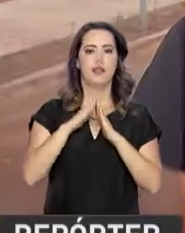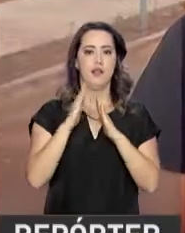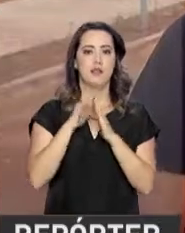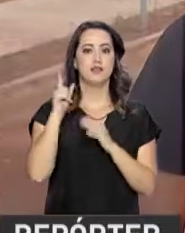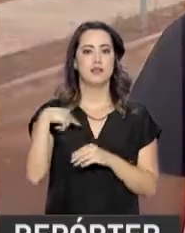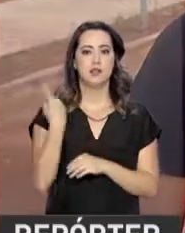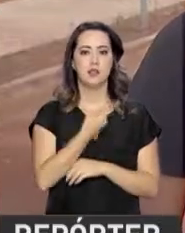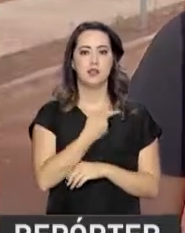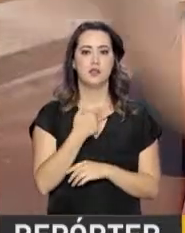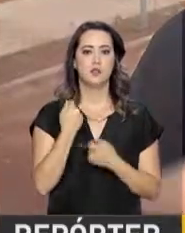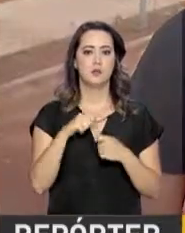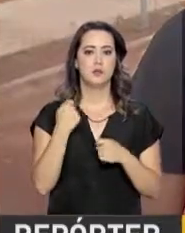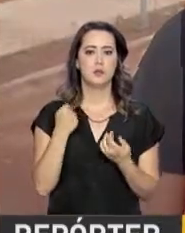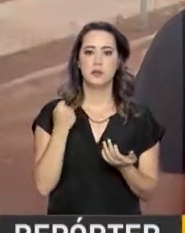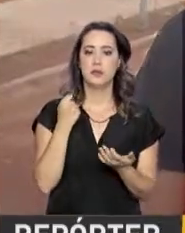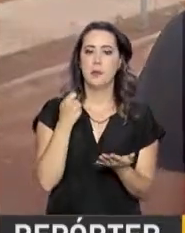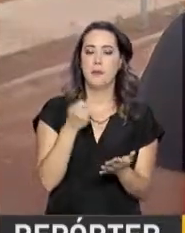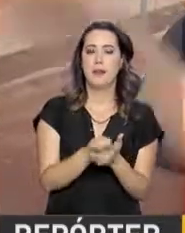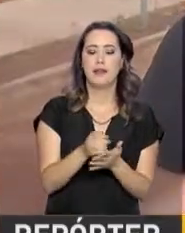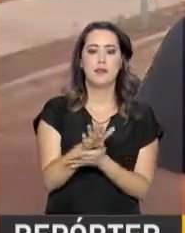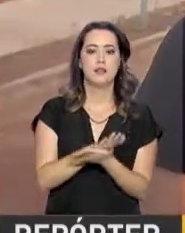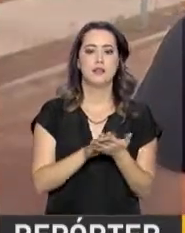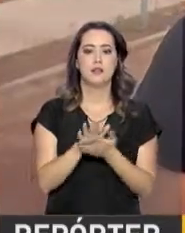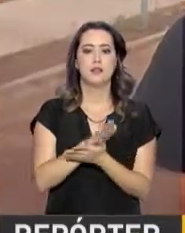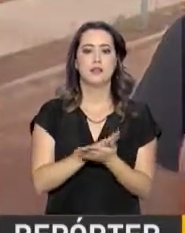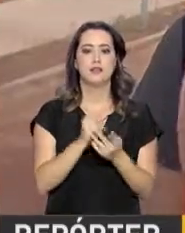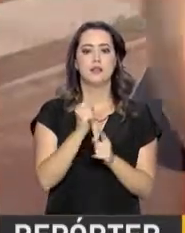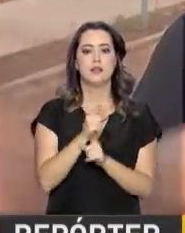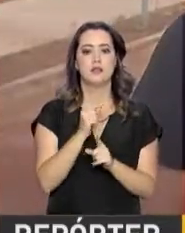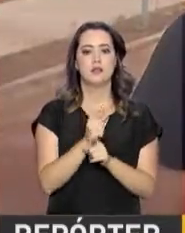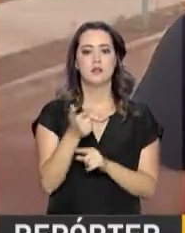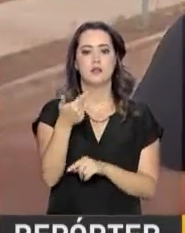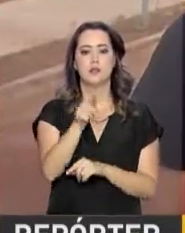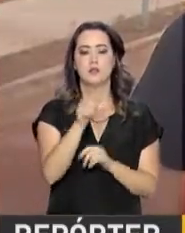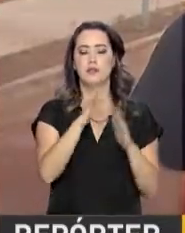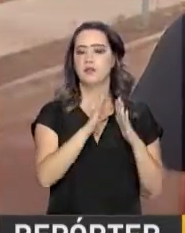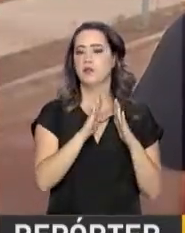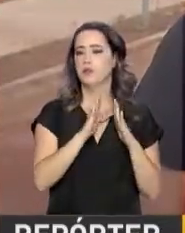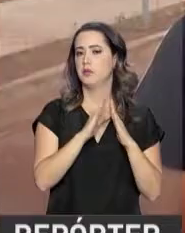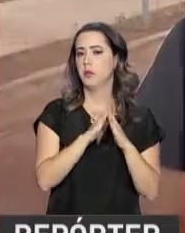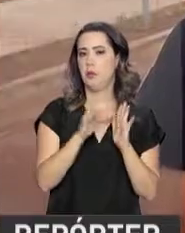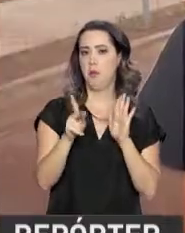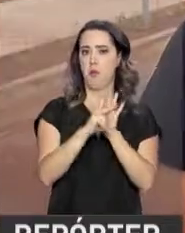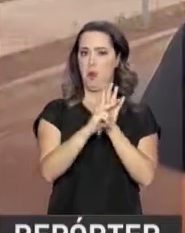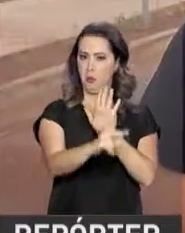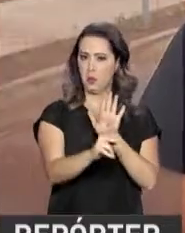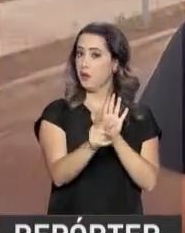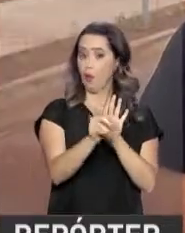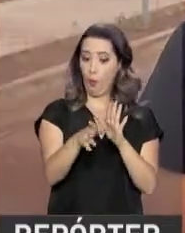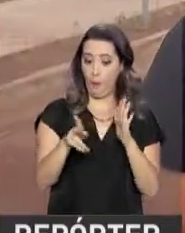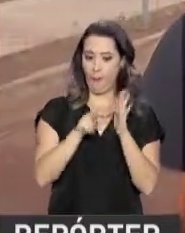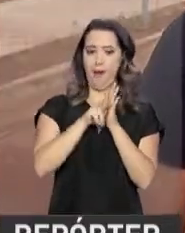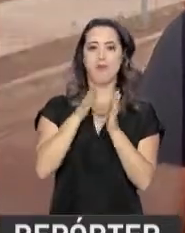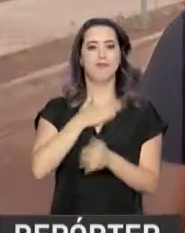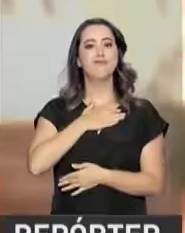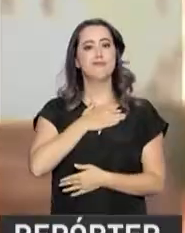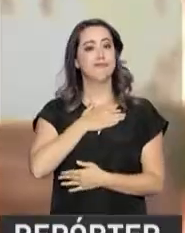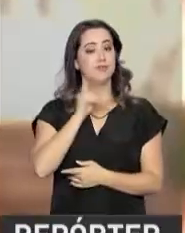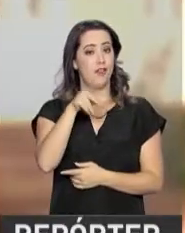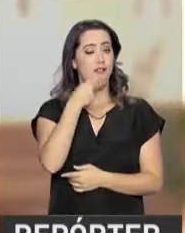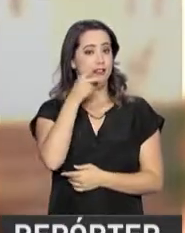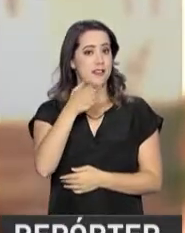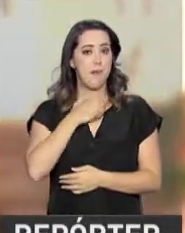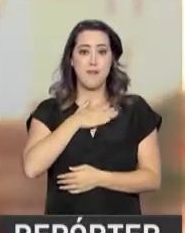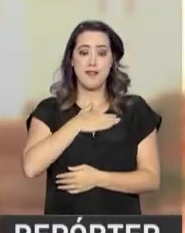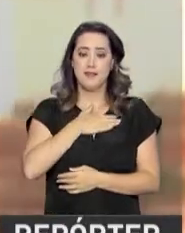que não tem que dar dinheiro pra ninguém por causa que a casa é da outra pessoa a casa será nossa mesa pra gente chamar de